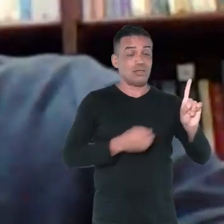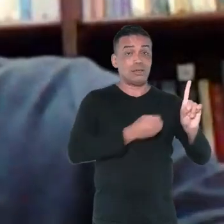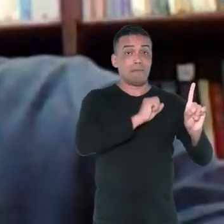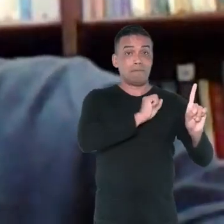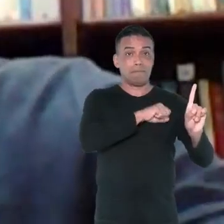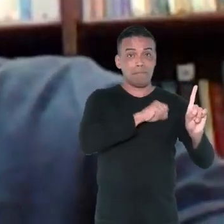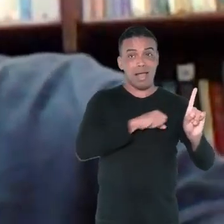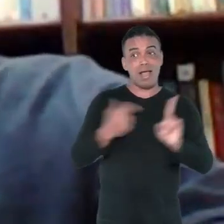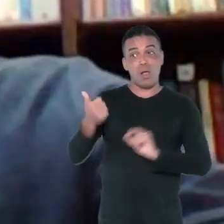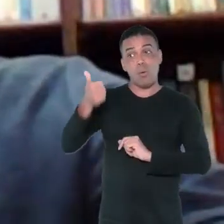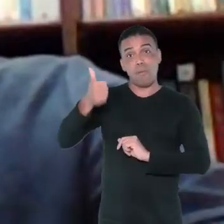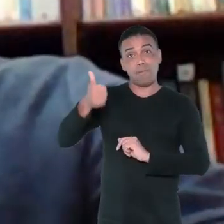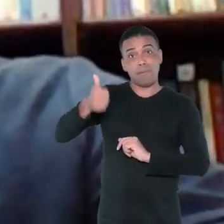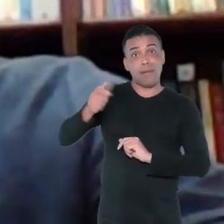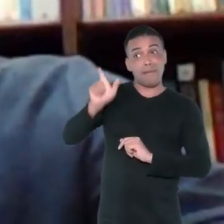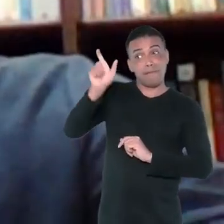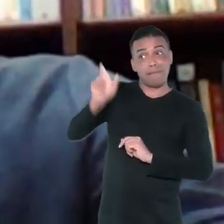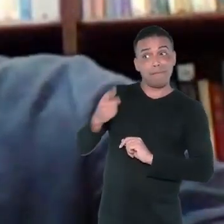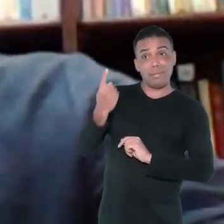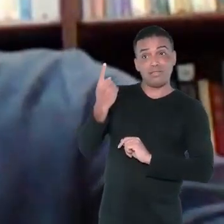personagens